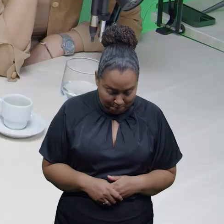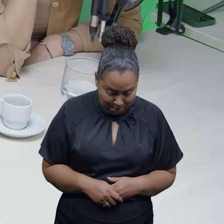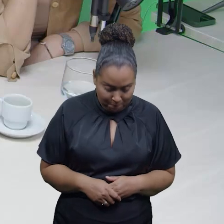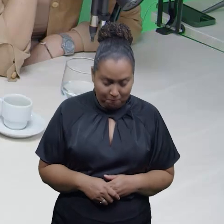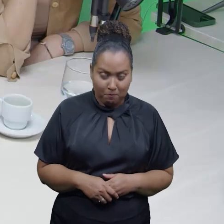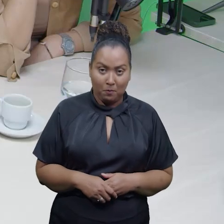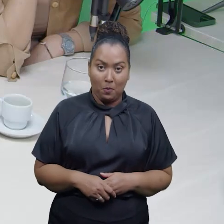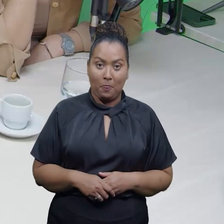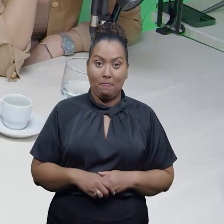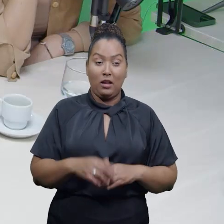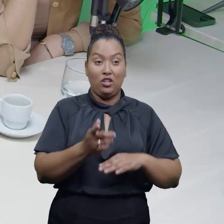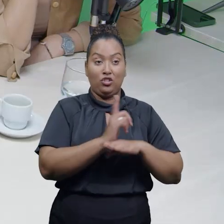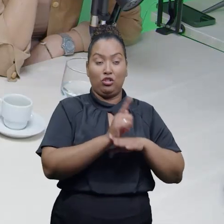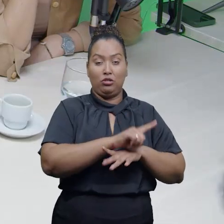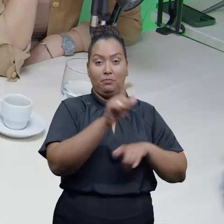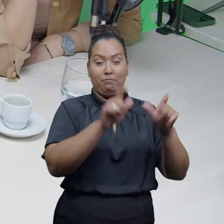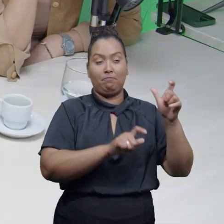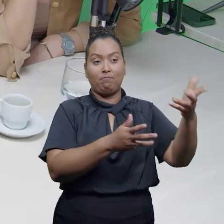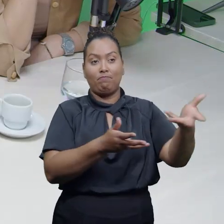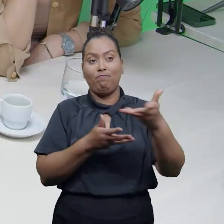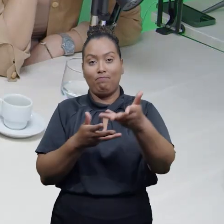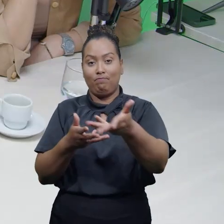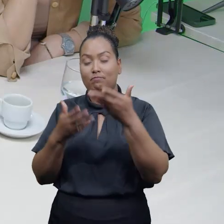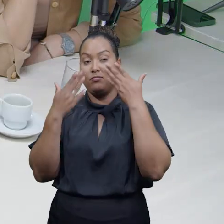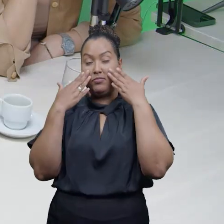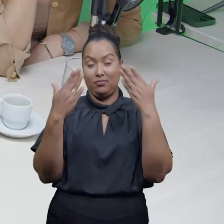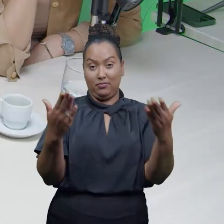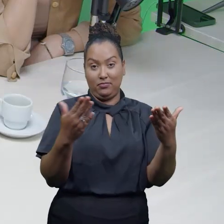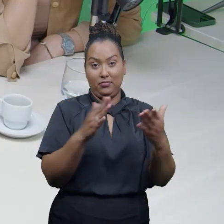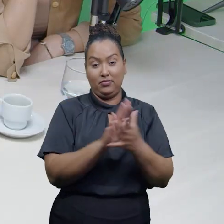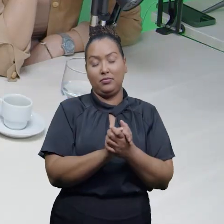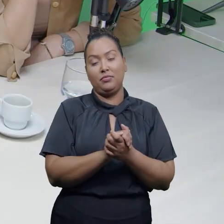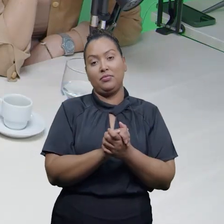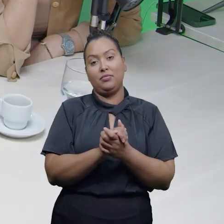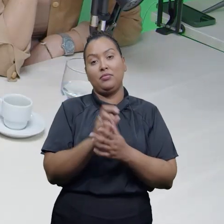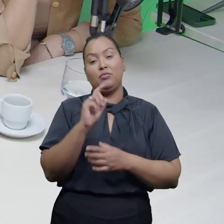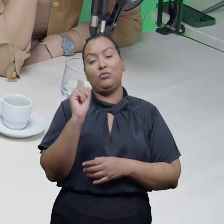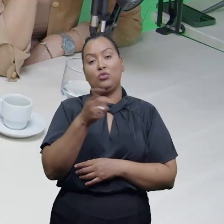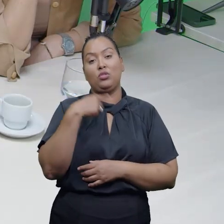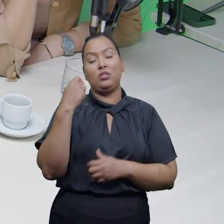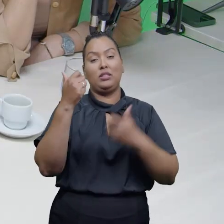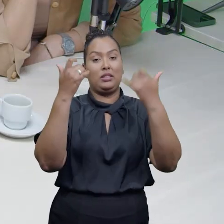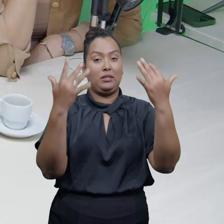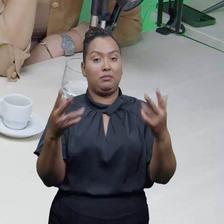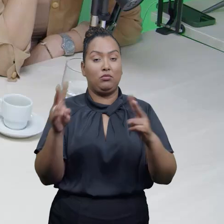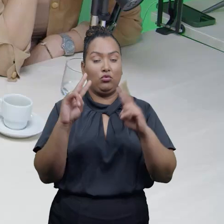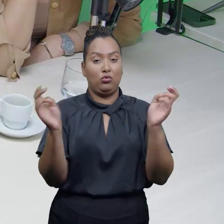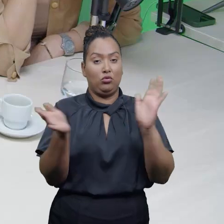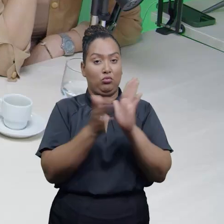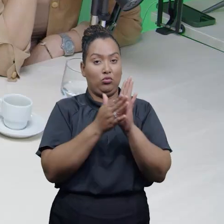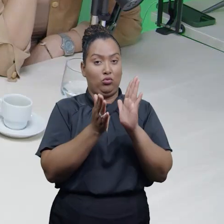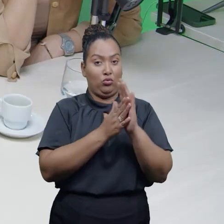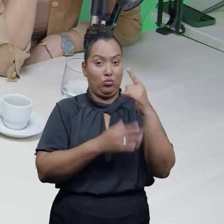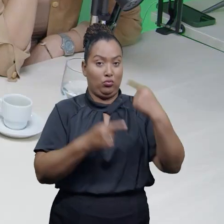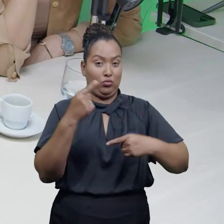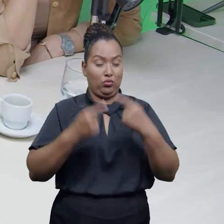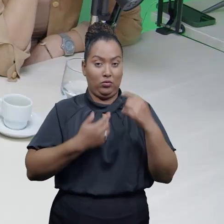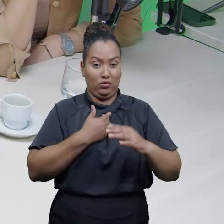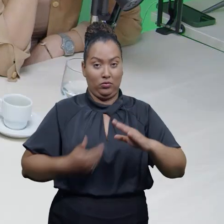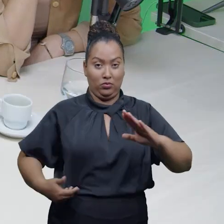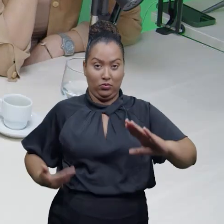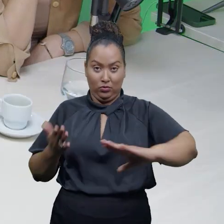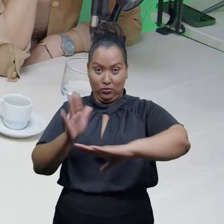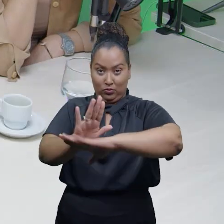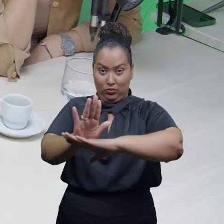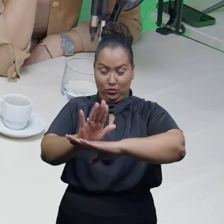vem essa aproximação que a gente tem feito com o gestor para mostrar isso para ele, que quando a gente fala nesse tipo de política